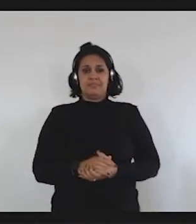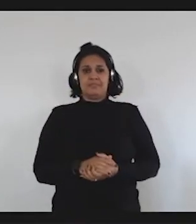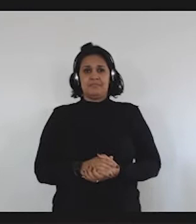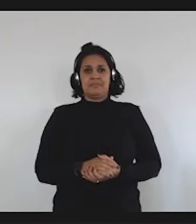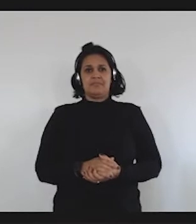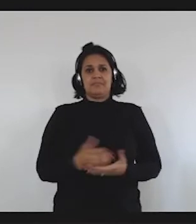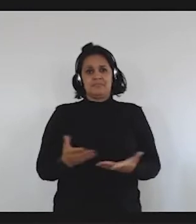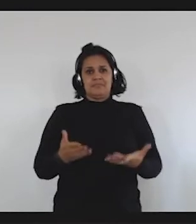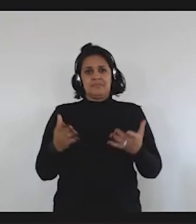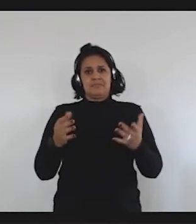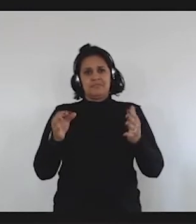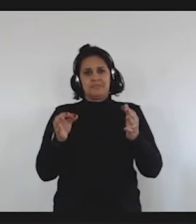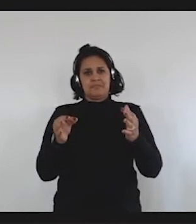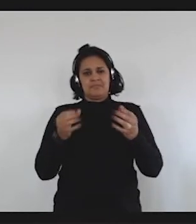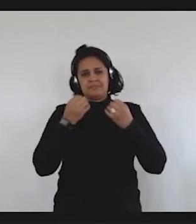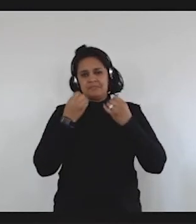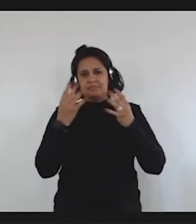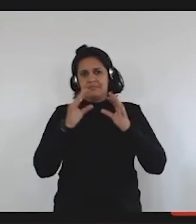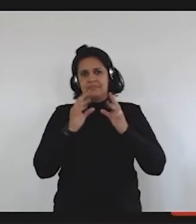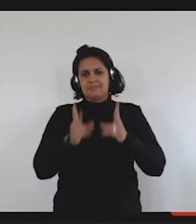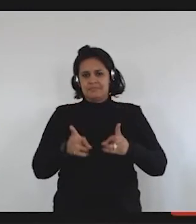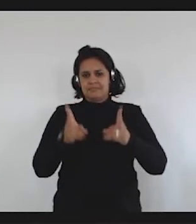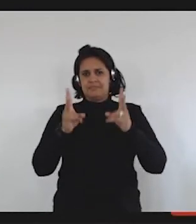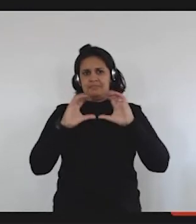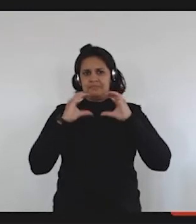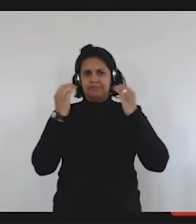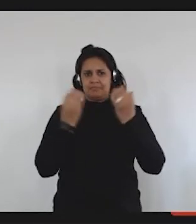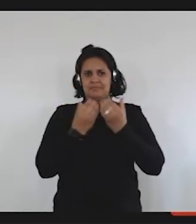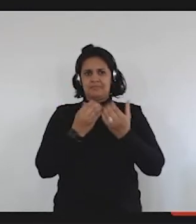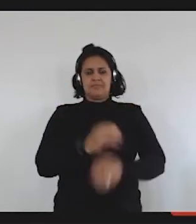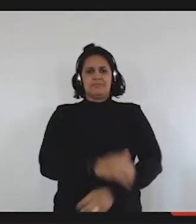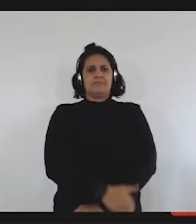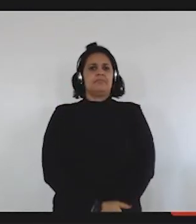final de debates e de conferência.